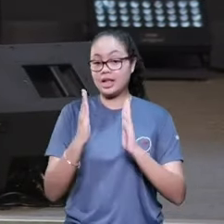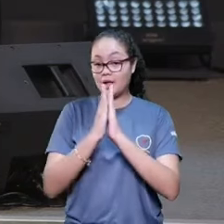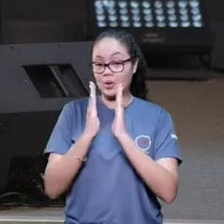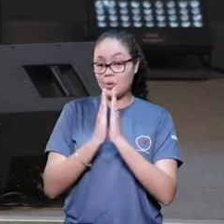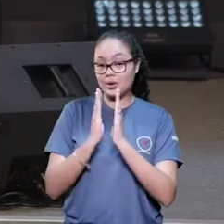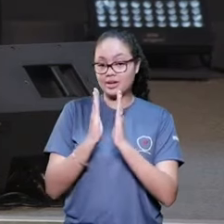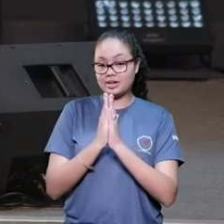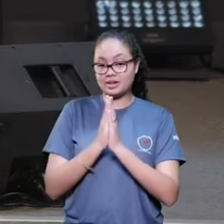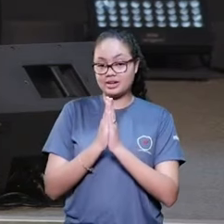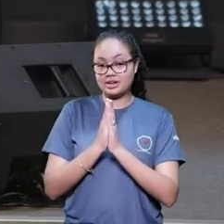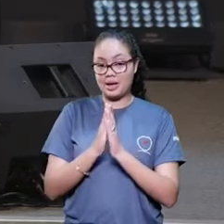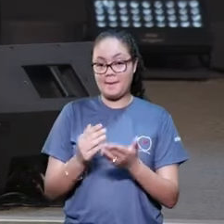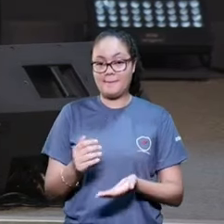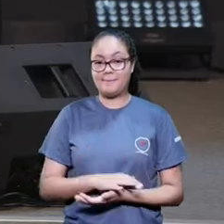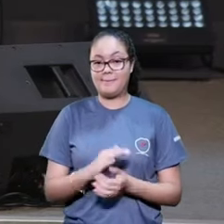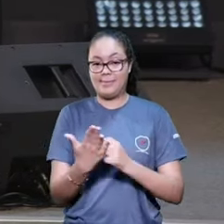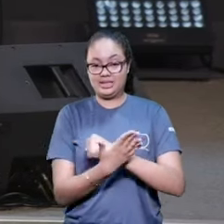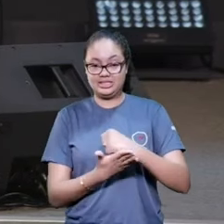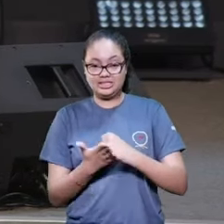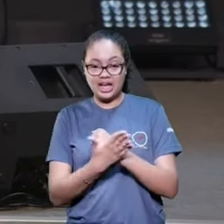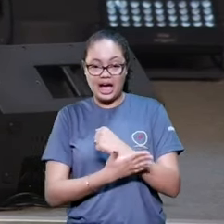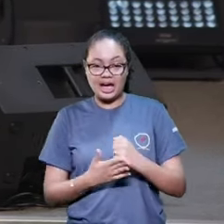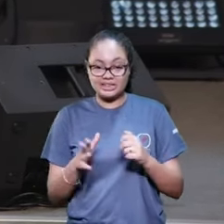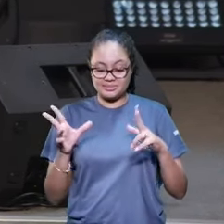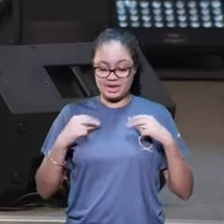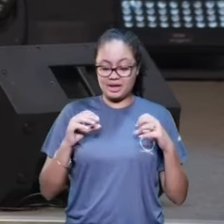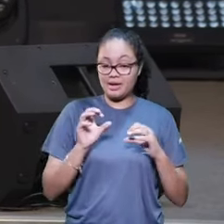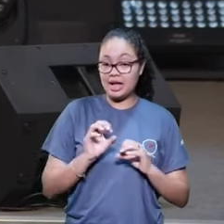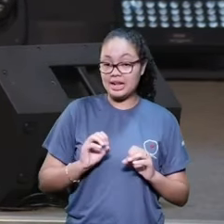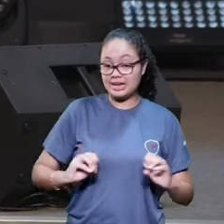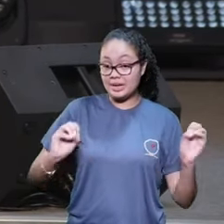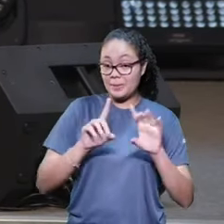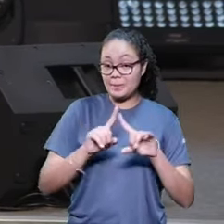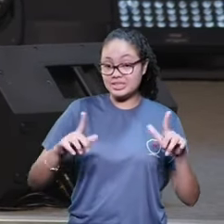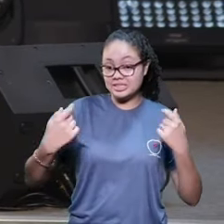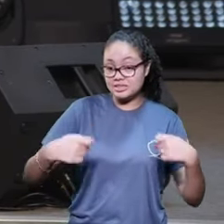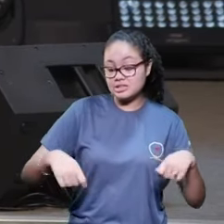Oração não está pautada em merecimento, mas em necessidade.